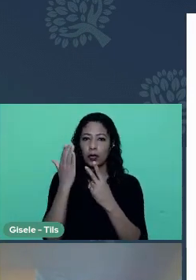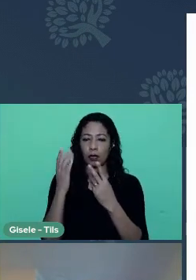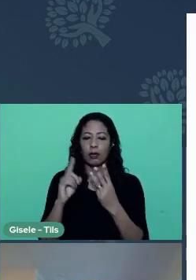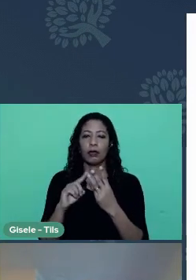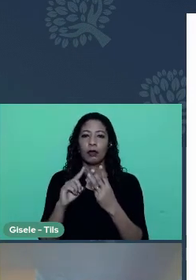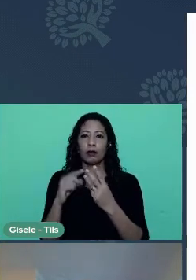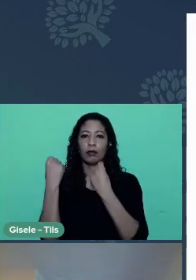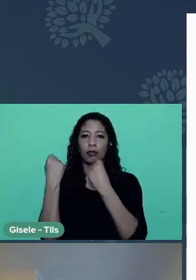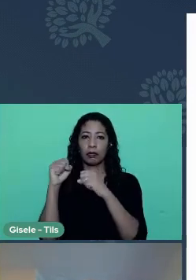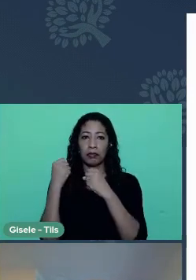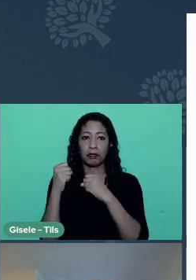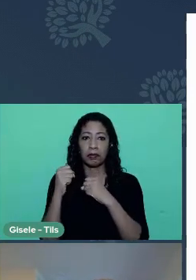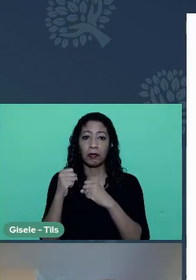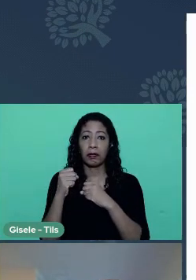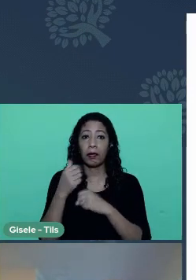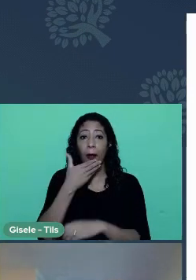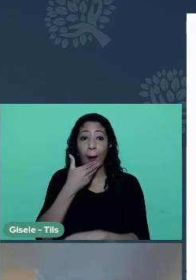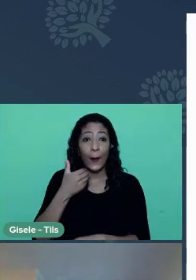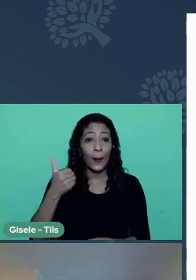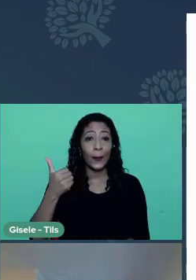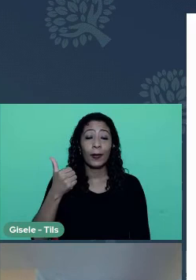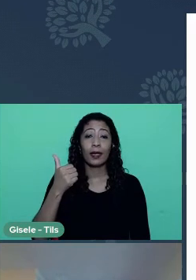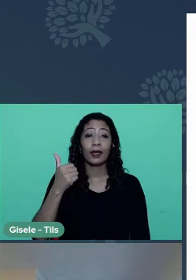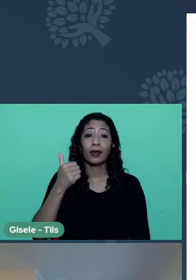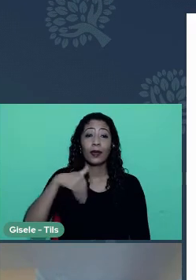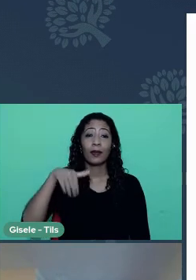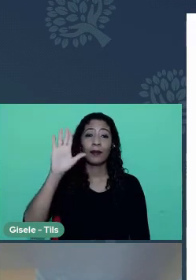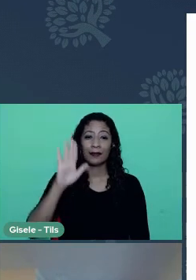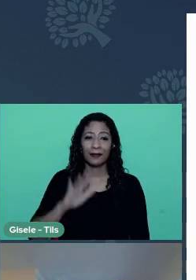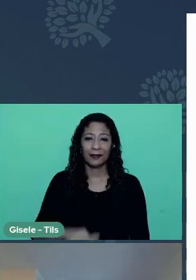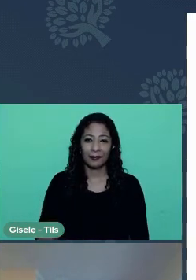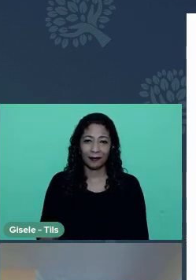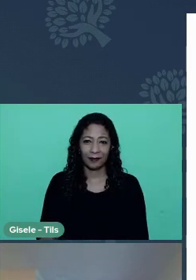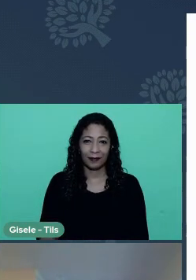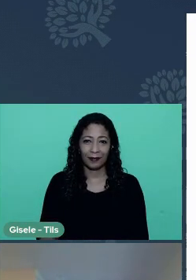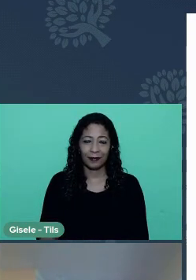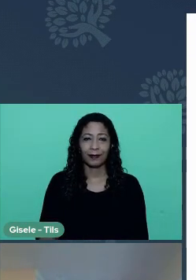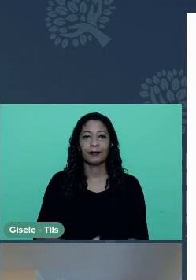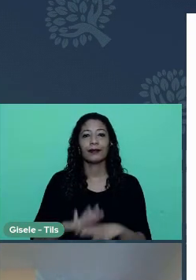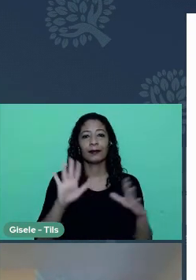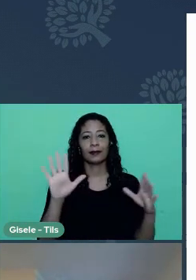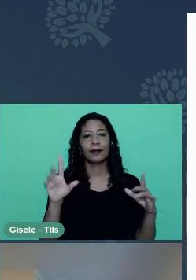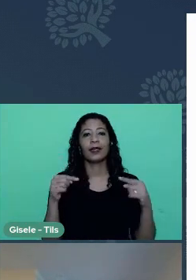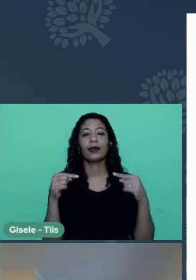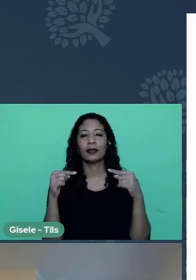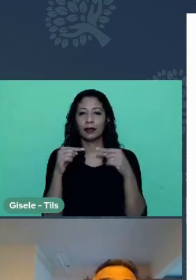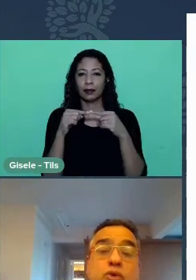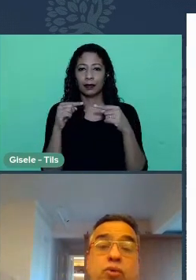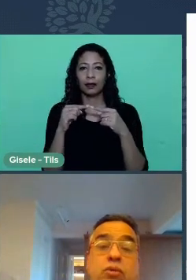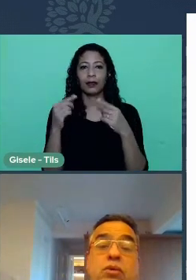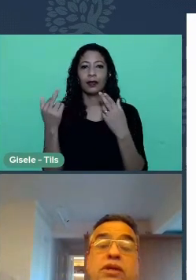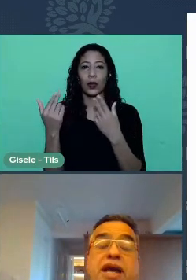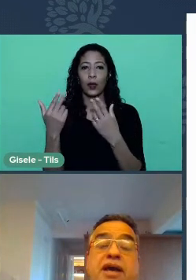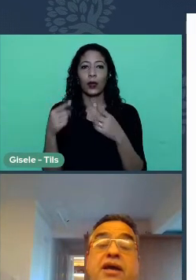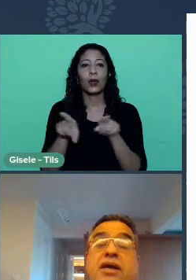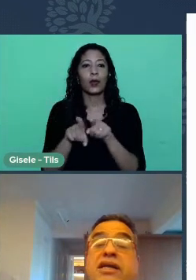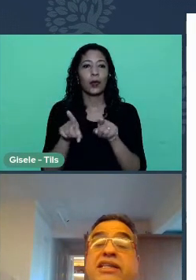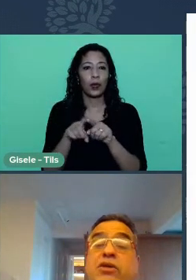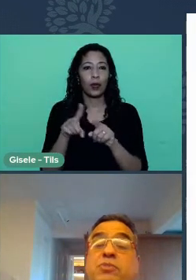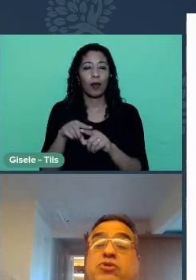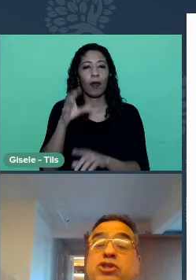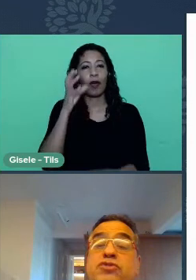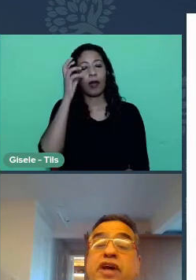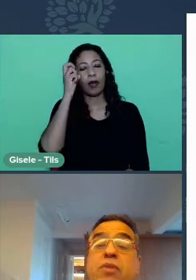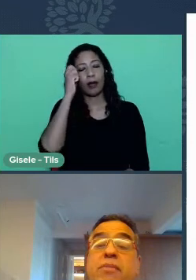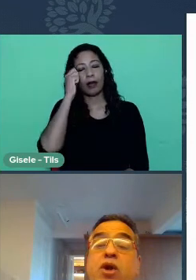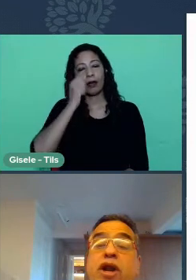melhoram muito, né? E a mesma coisa aconteceu interessantemente com o sono, né?